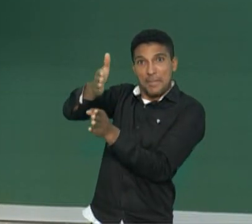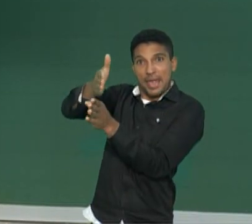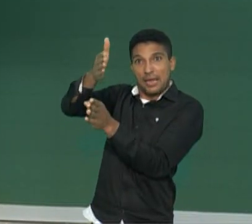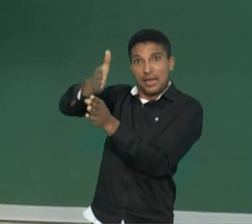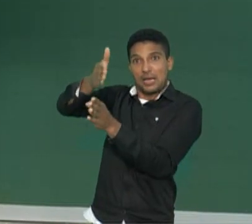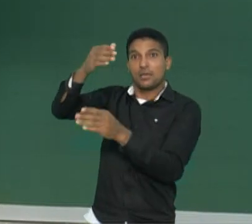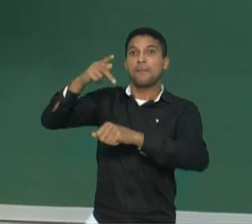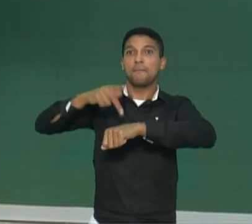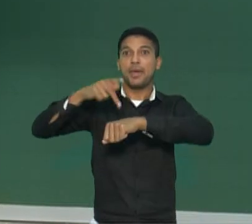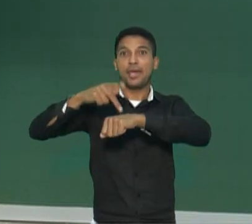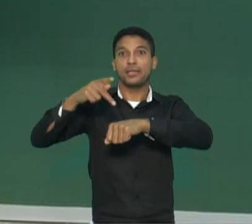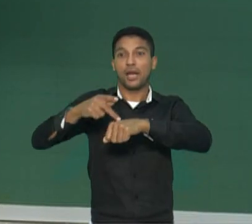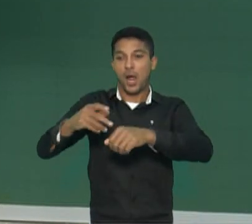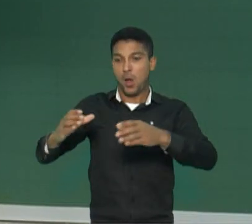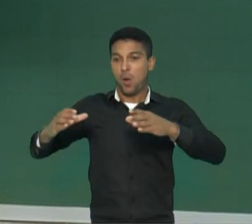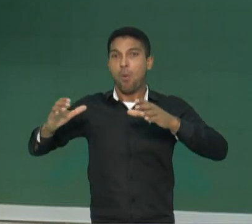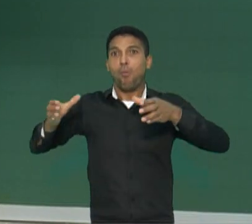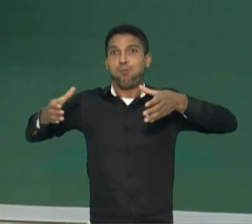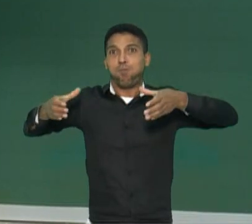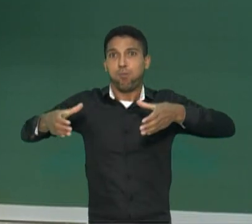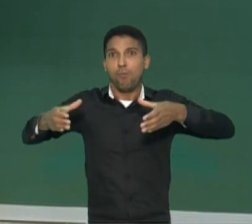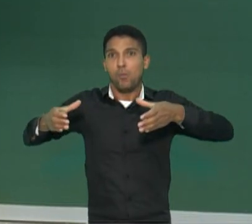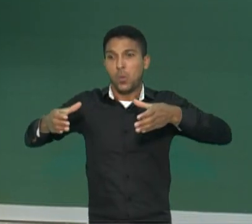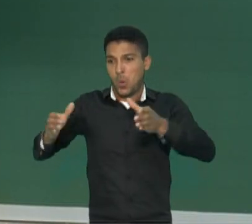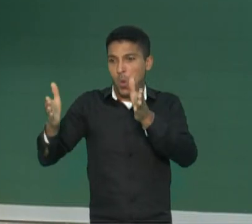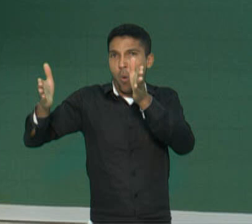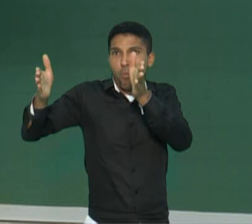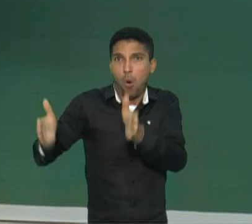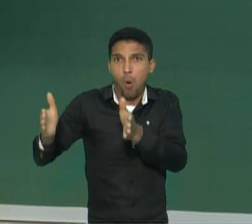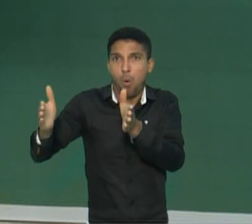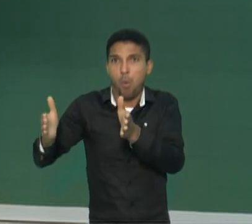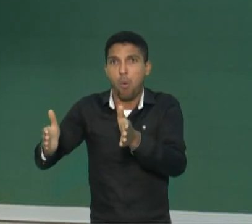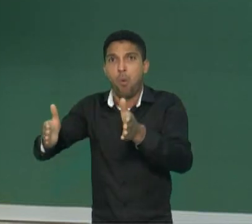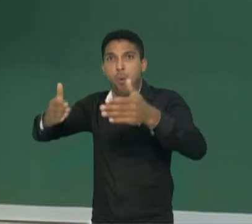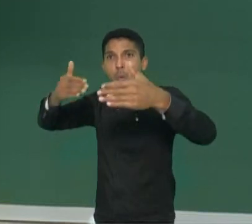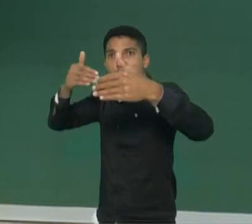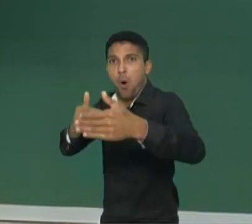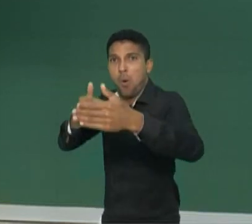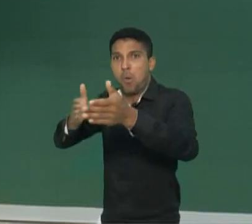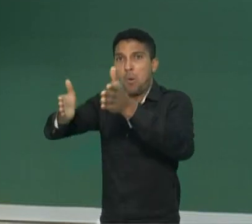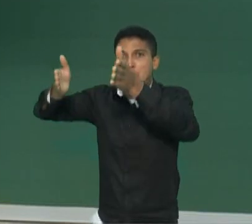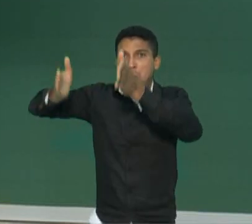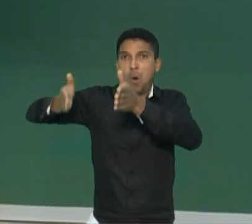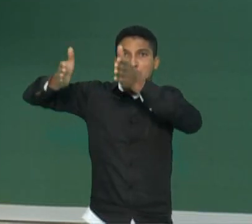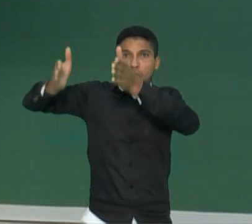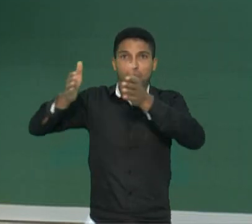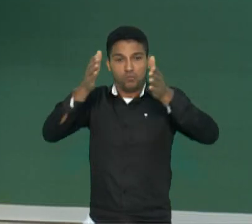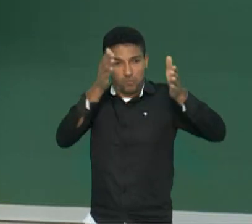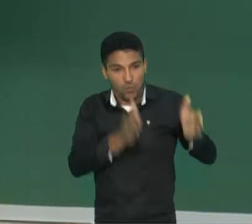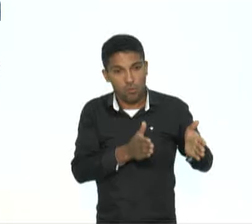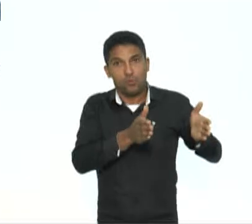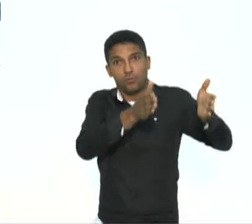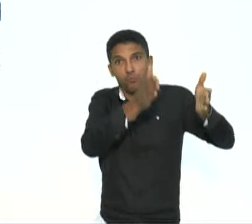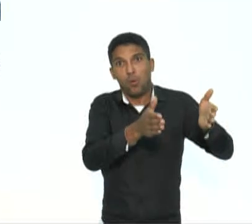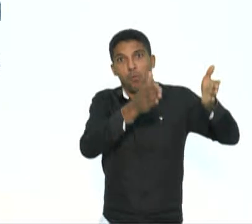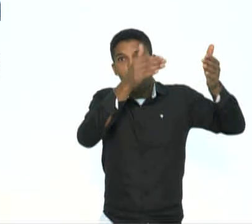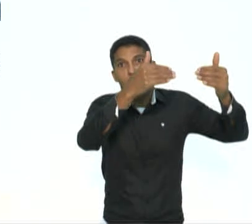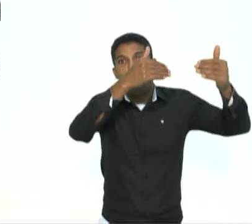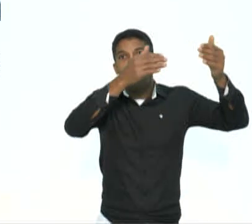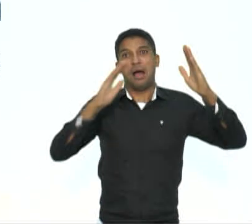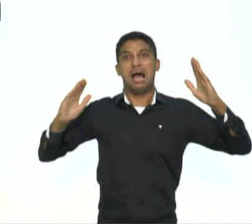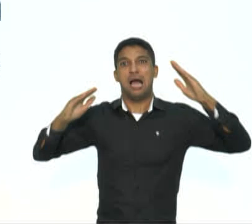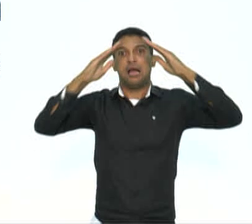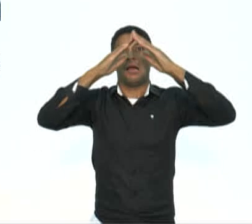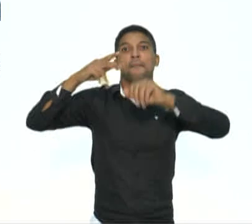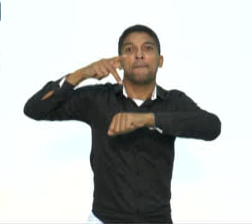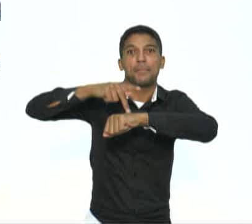não tinha, né, o concreto armado, não tinha nada disso. Então era com pedras mesmo. Então aqui, tudo acabava sendo voltado